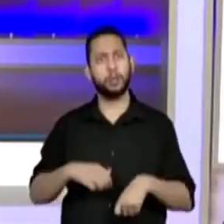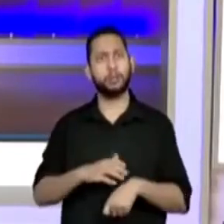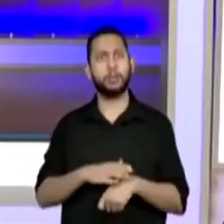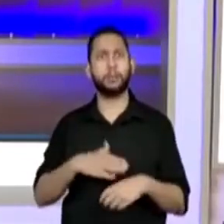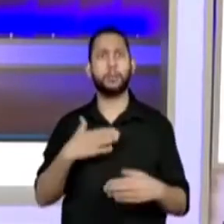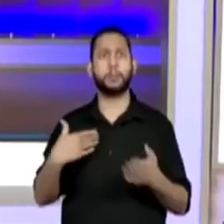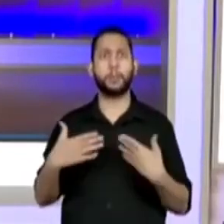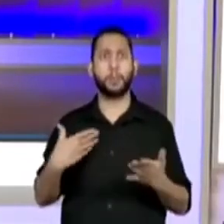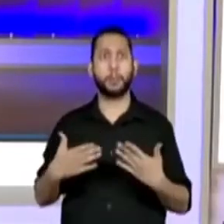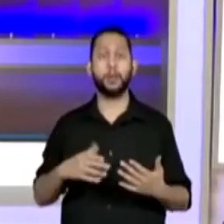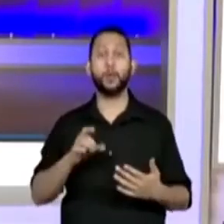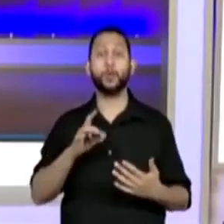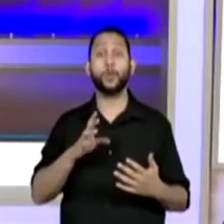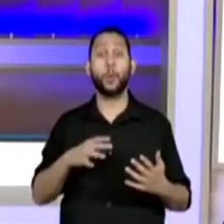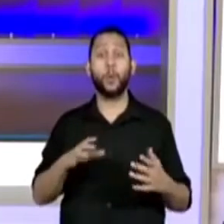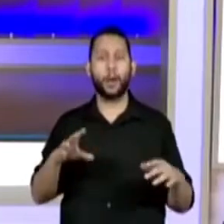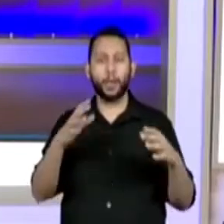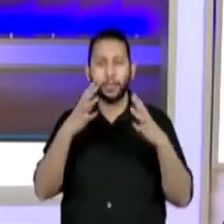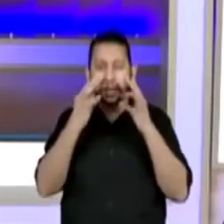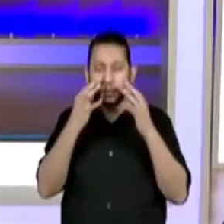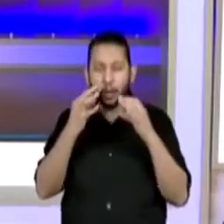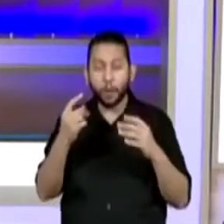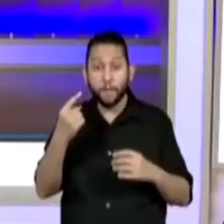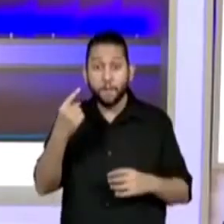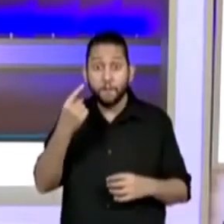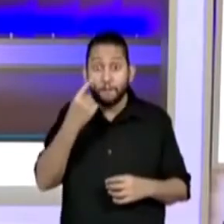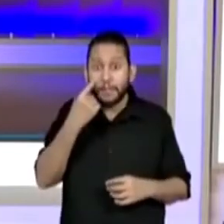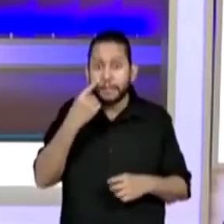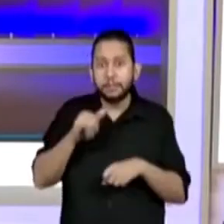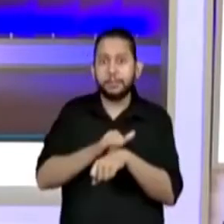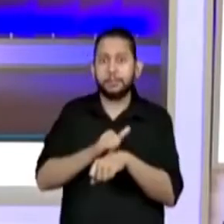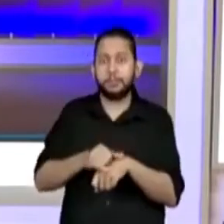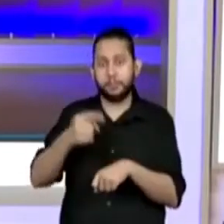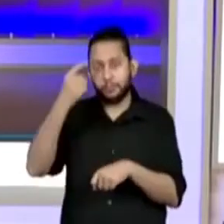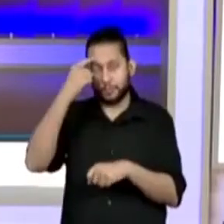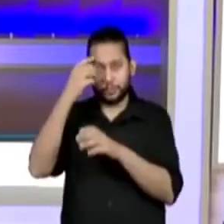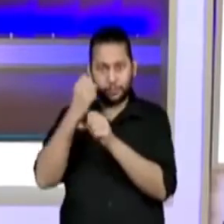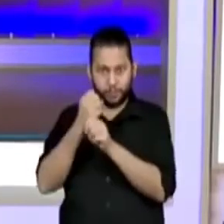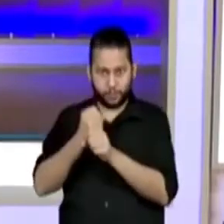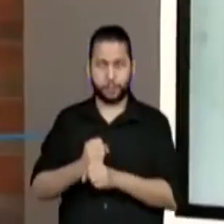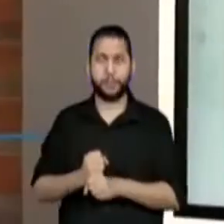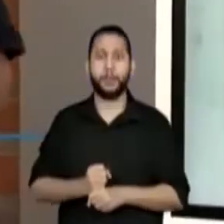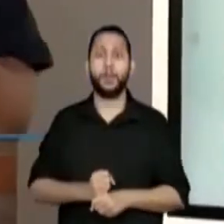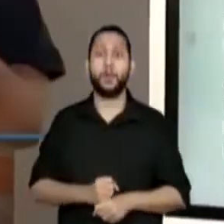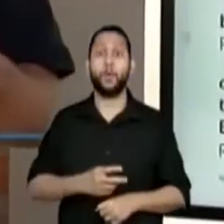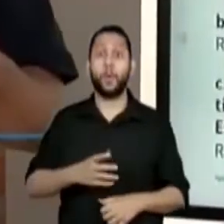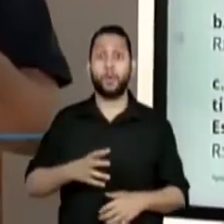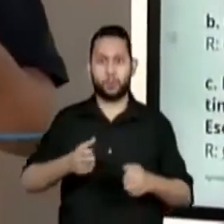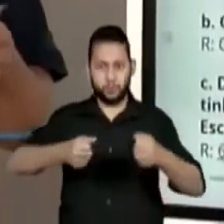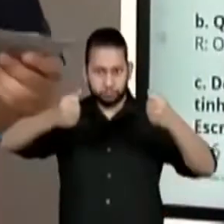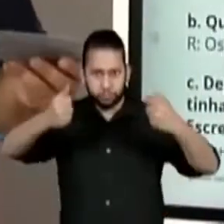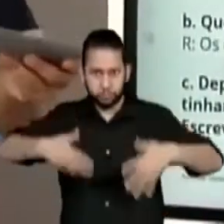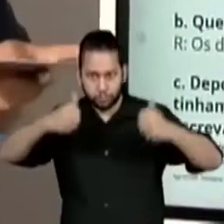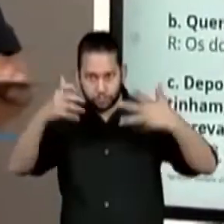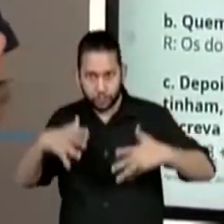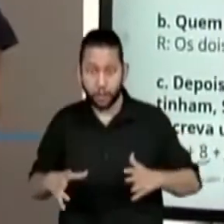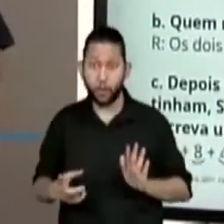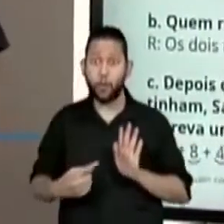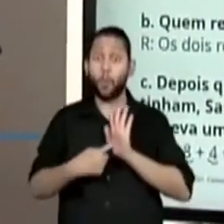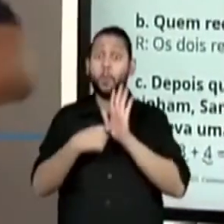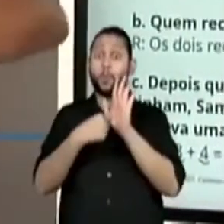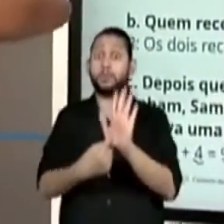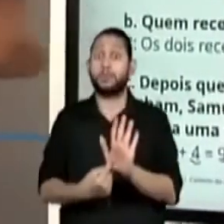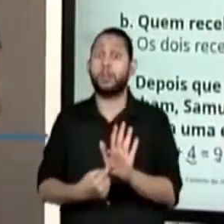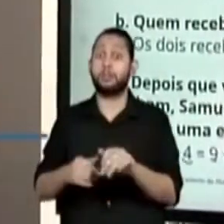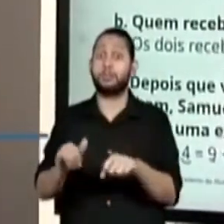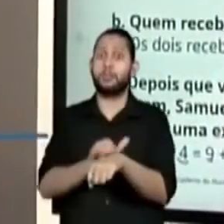eu vou chamar atenção de vocês um pouquinho foi o cálculo mental tá bem porque assim eu vou falar as contas em voz alta e mostrar